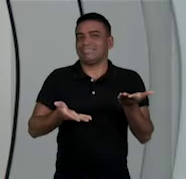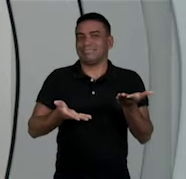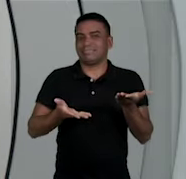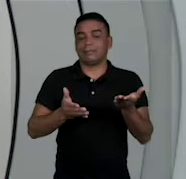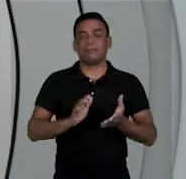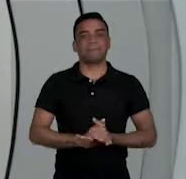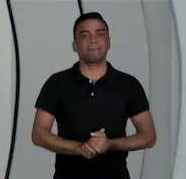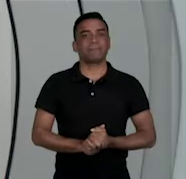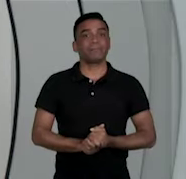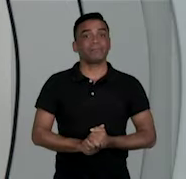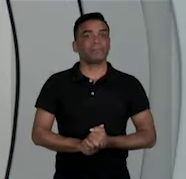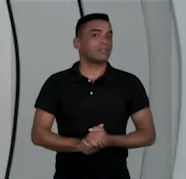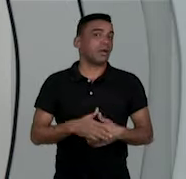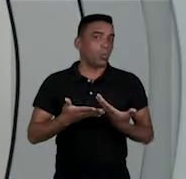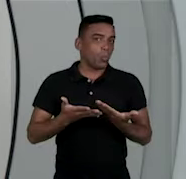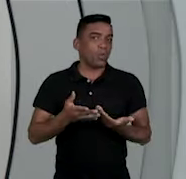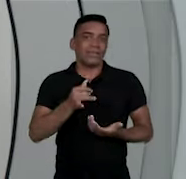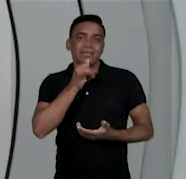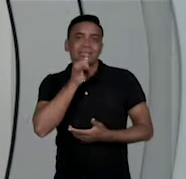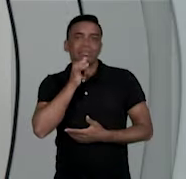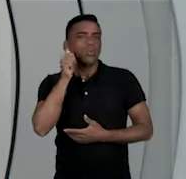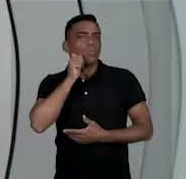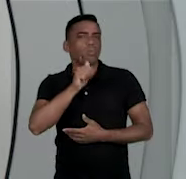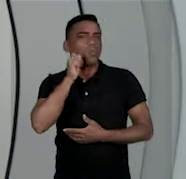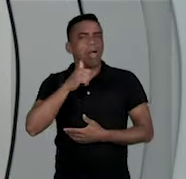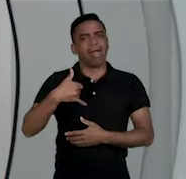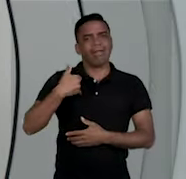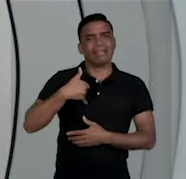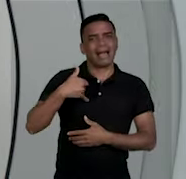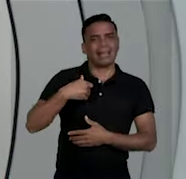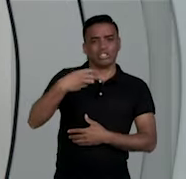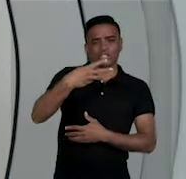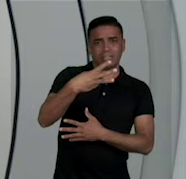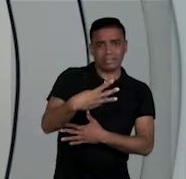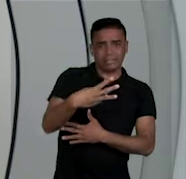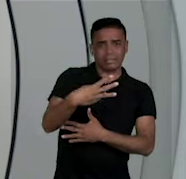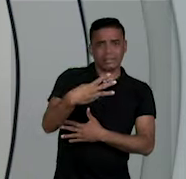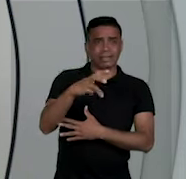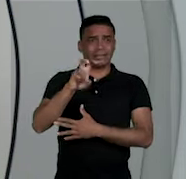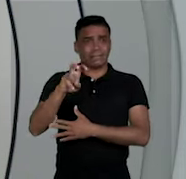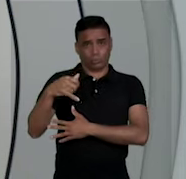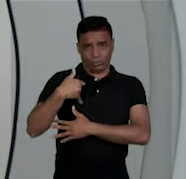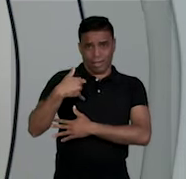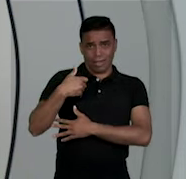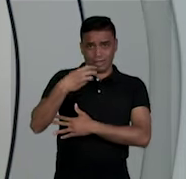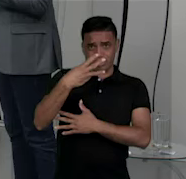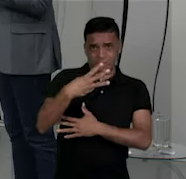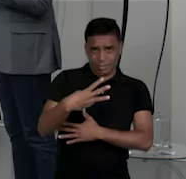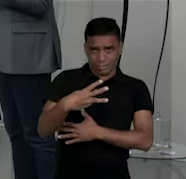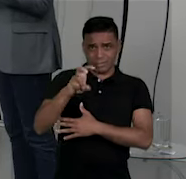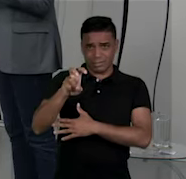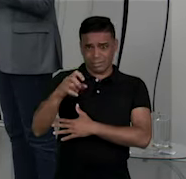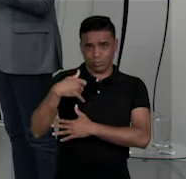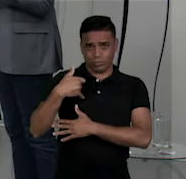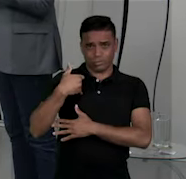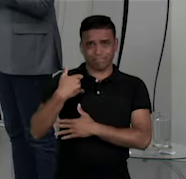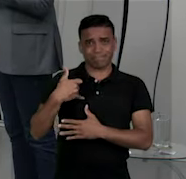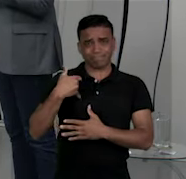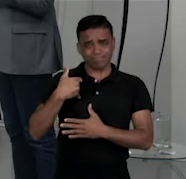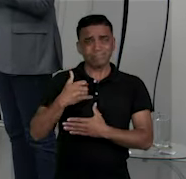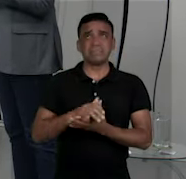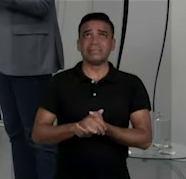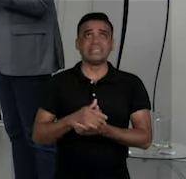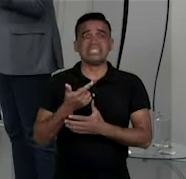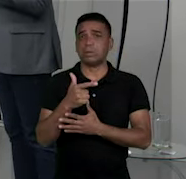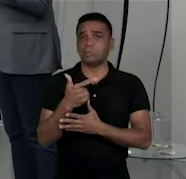aí, normalmente, quando a mulher atinge a idade de 35 anos, e se ela ainda não tem muito